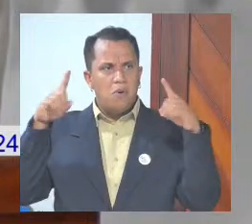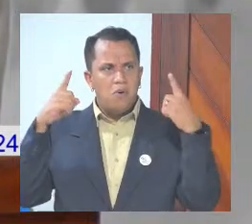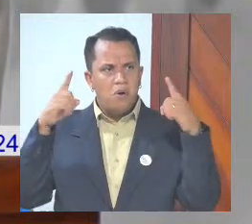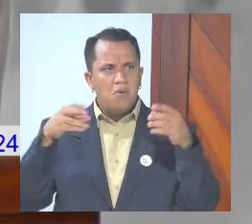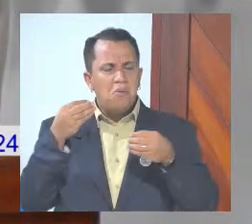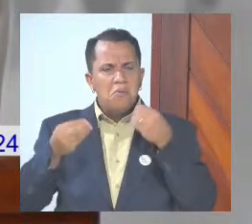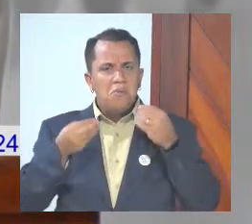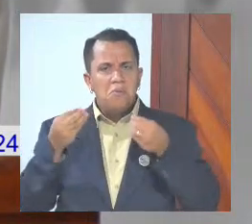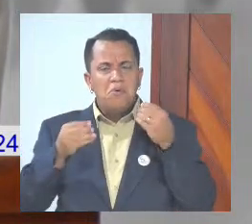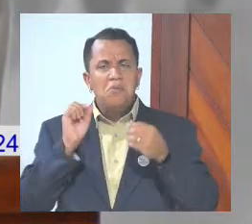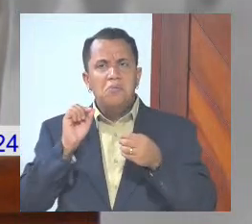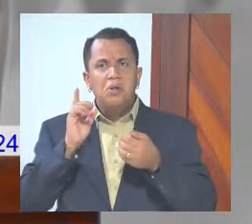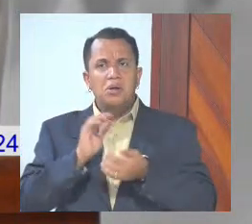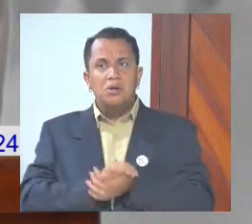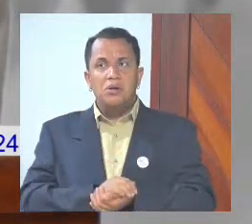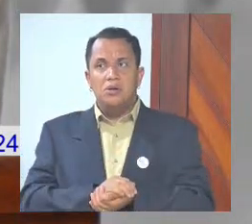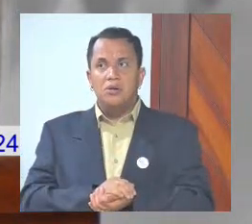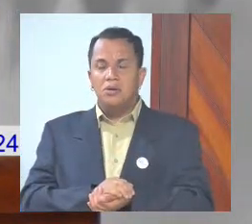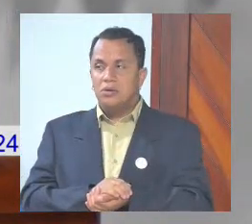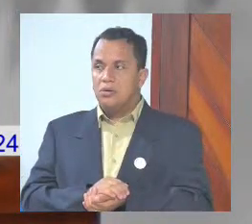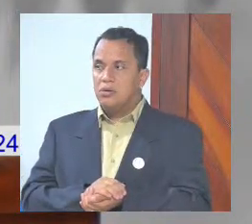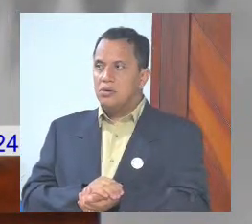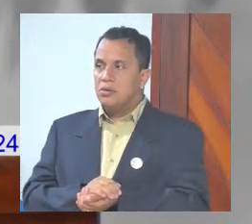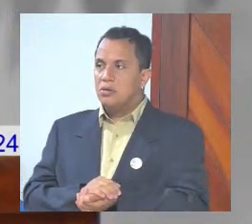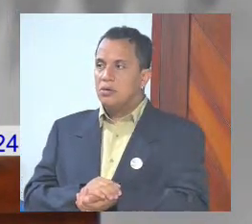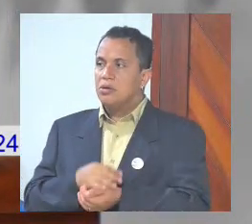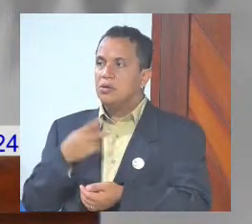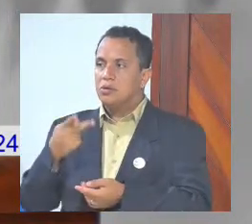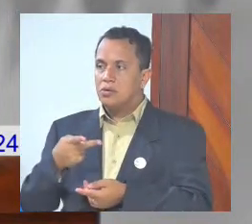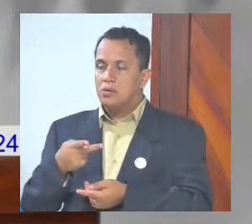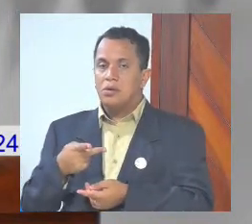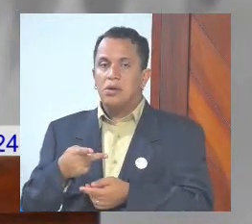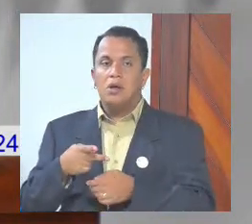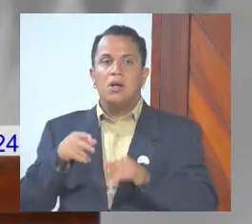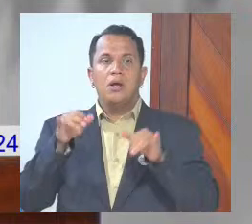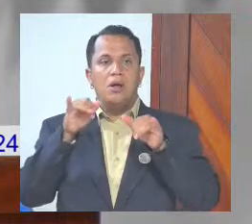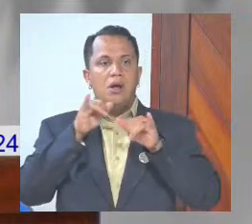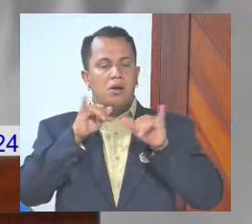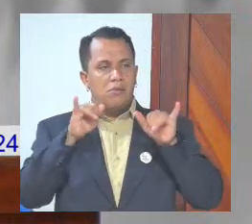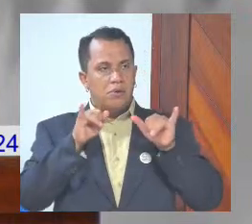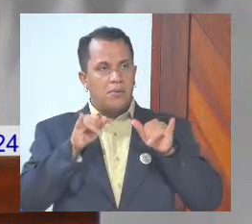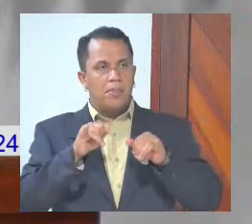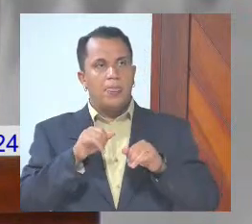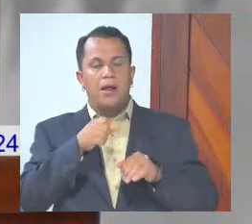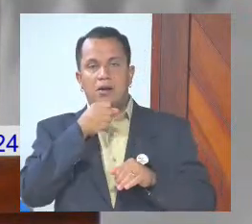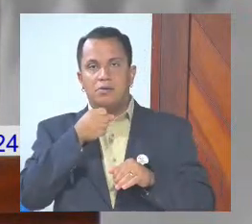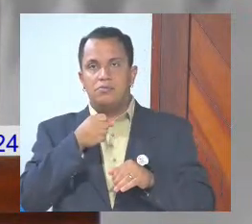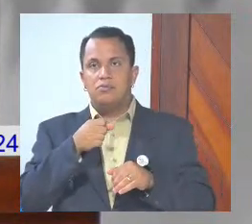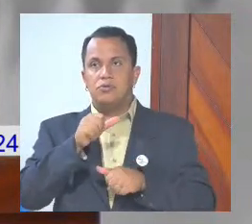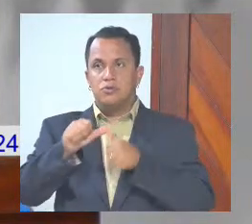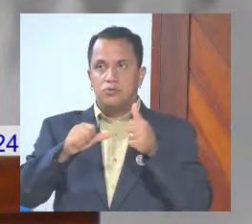que é, doutora? Mas na hora que ela se pronunciou aqui, ela já mudou o depoimento dela.